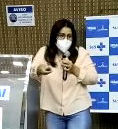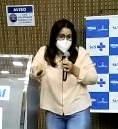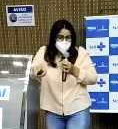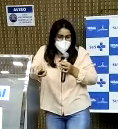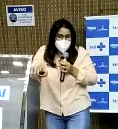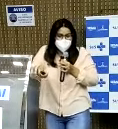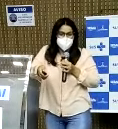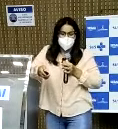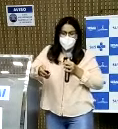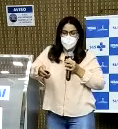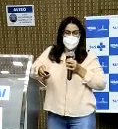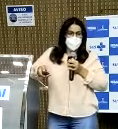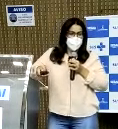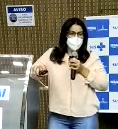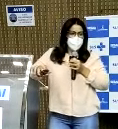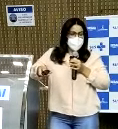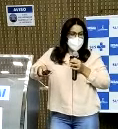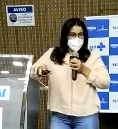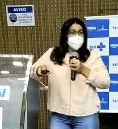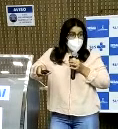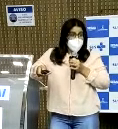quem são pelos atendimentos.